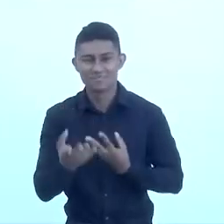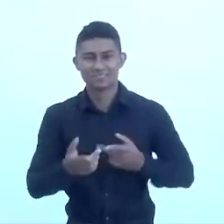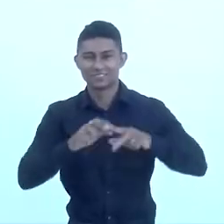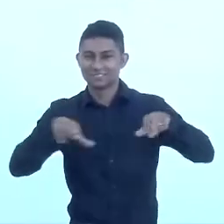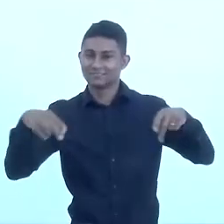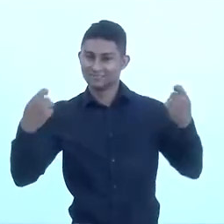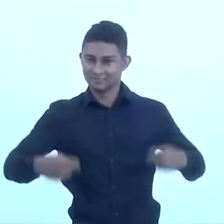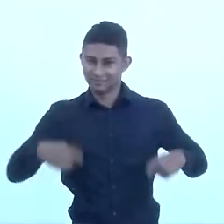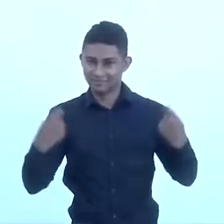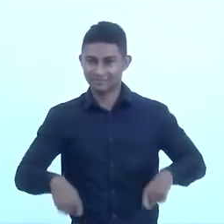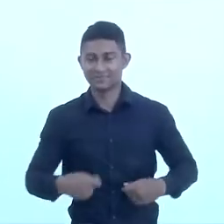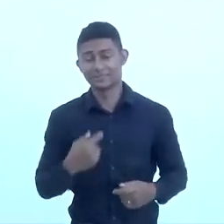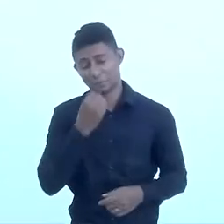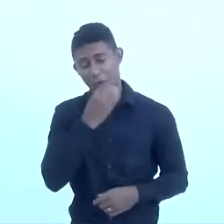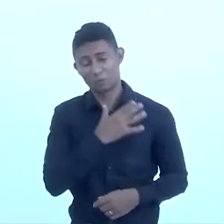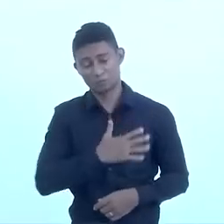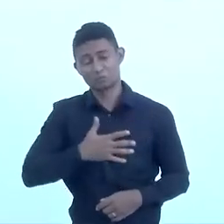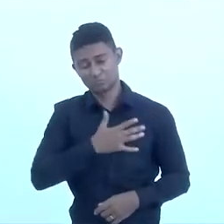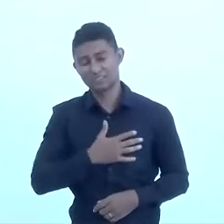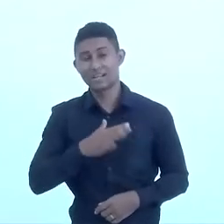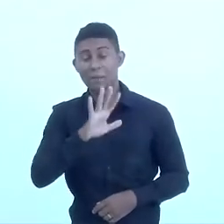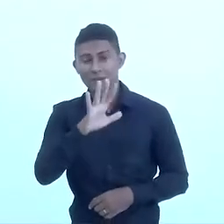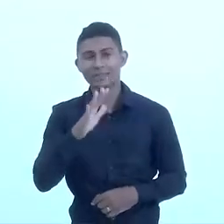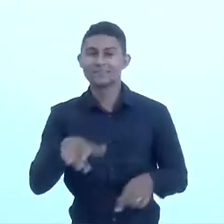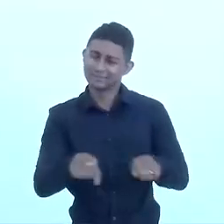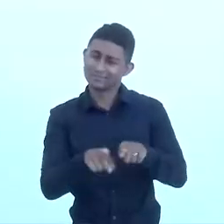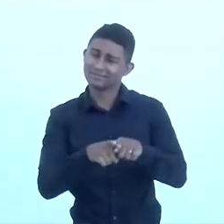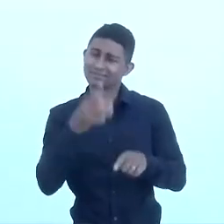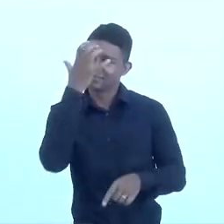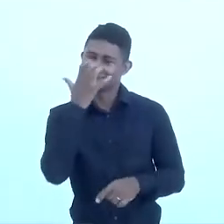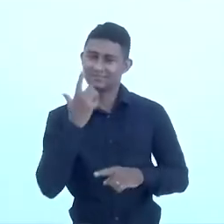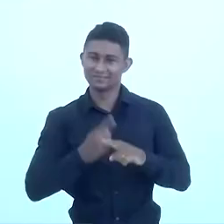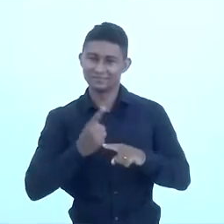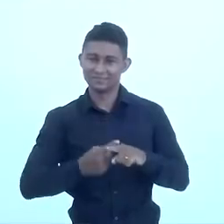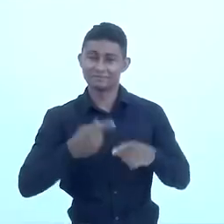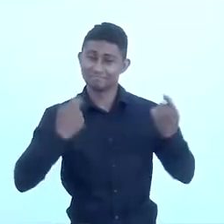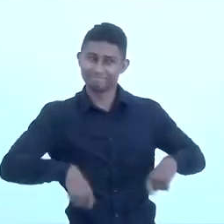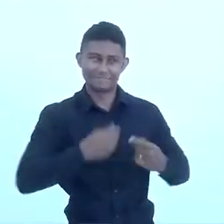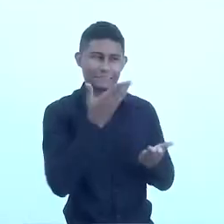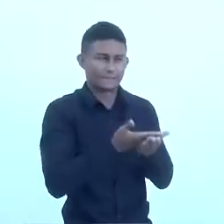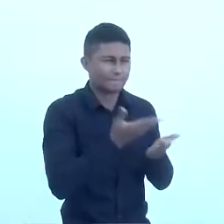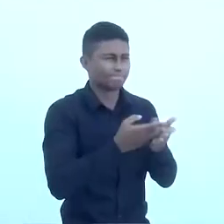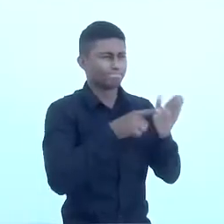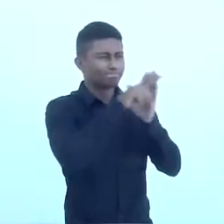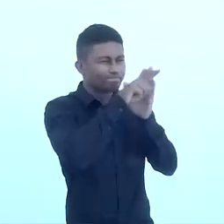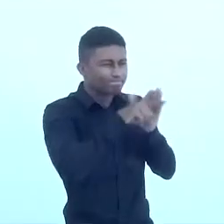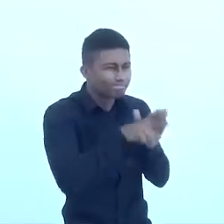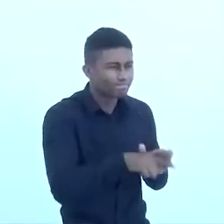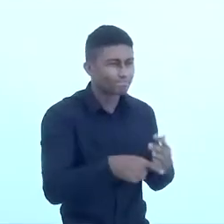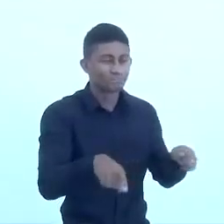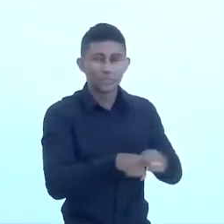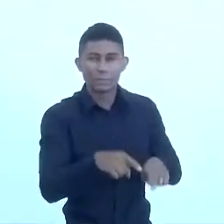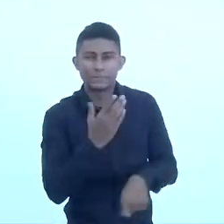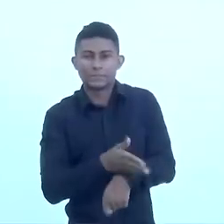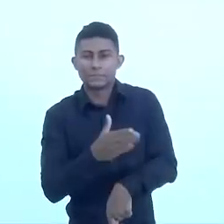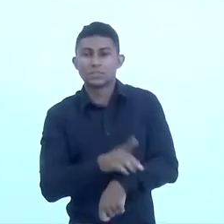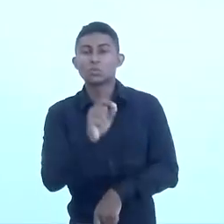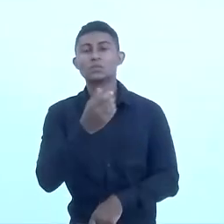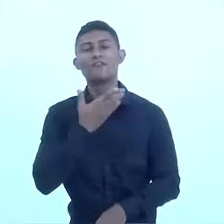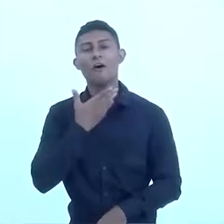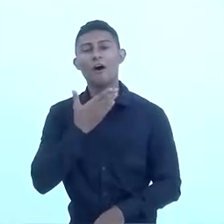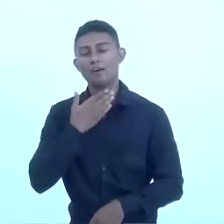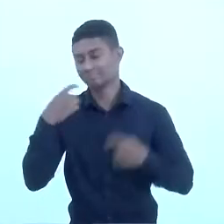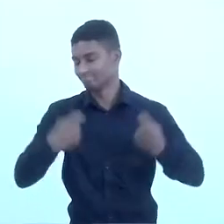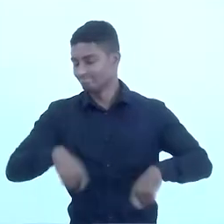É gostoso. E é o que você disse, ao mesmo tempo é sério, tem pesquisa, né? Tem trabalho vocal, você tem exercício para você